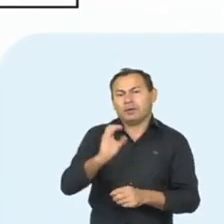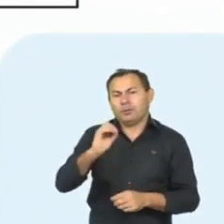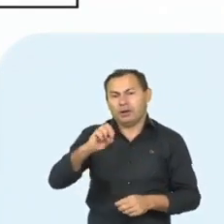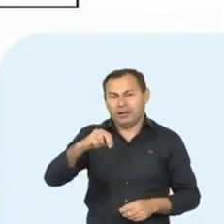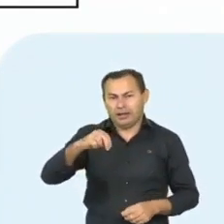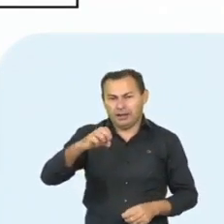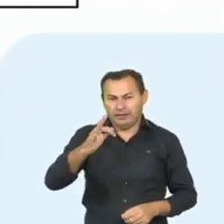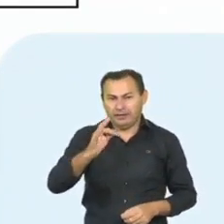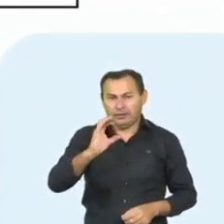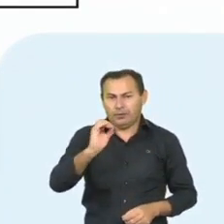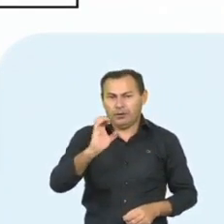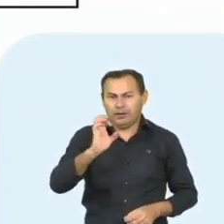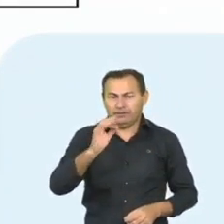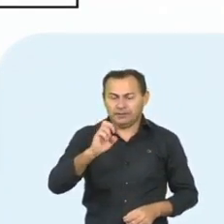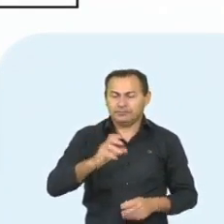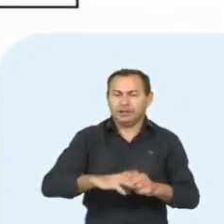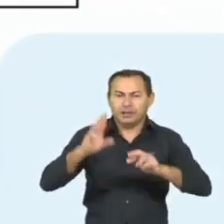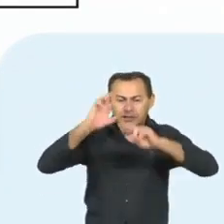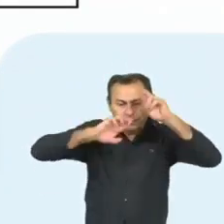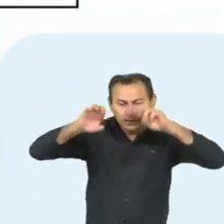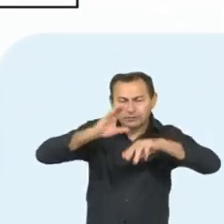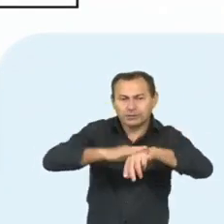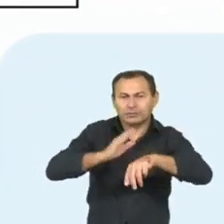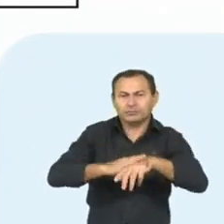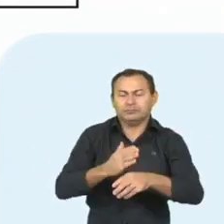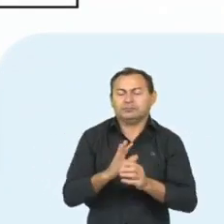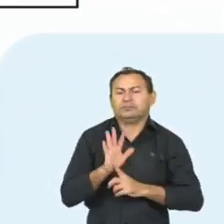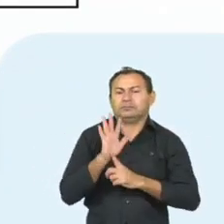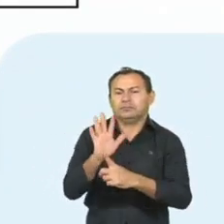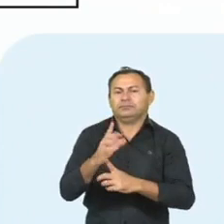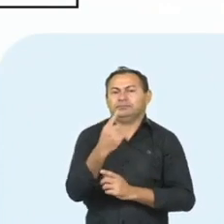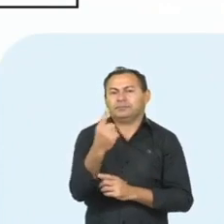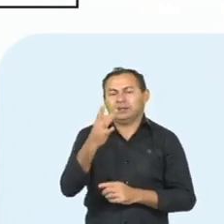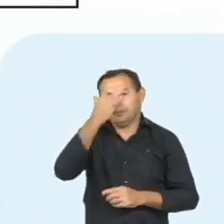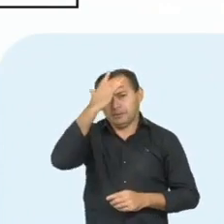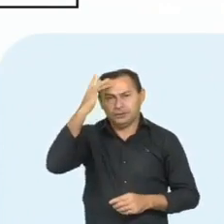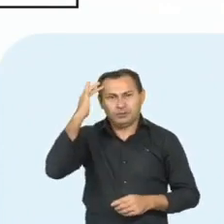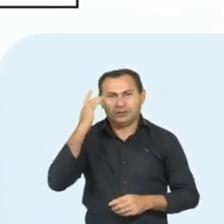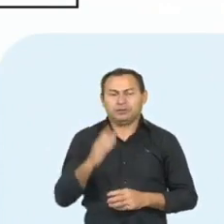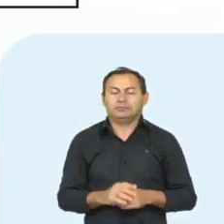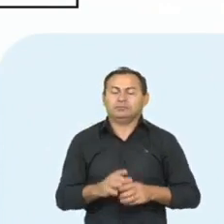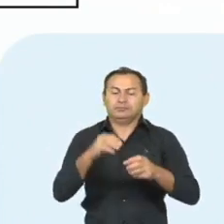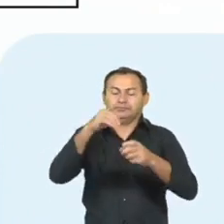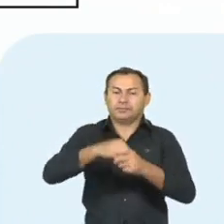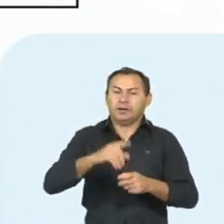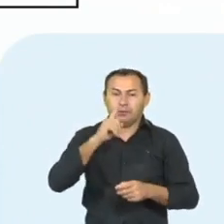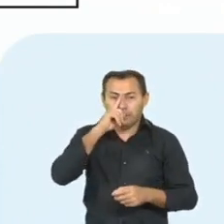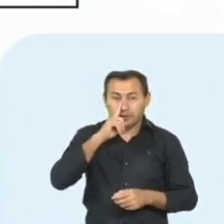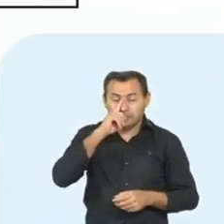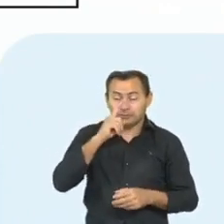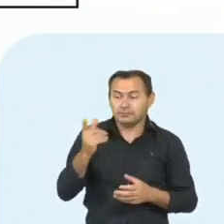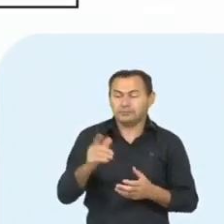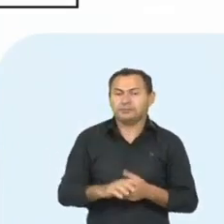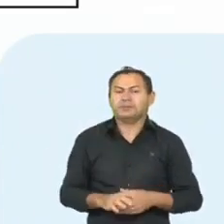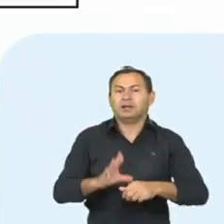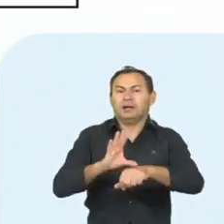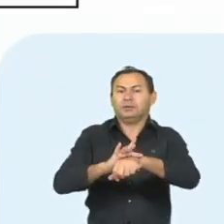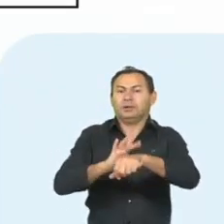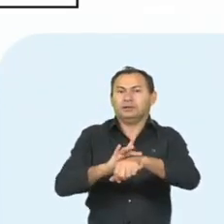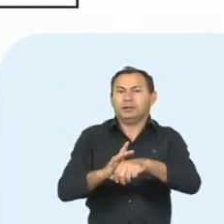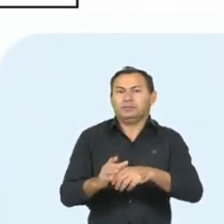Coeficiente de densidade vai analisar o tempo de exposição de cada pessoa submetida ao risco de